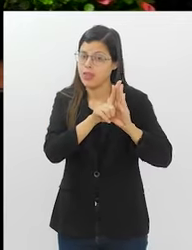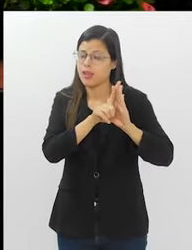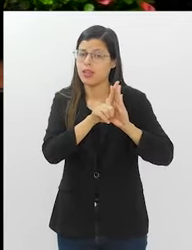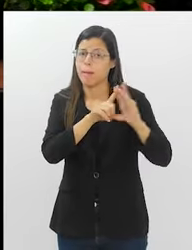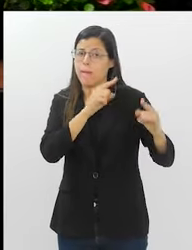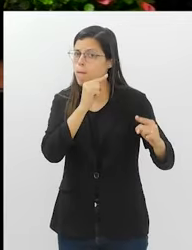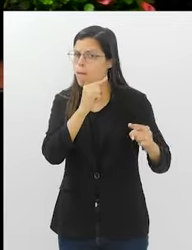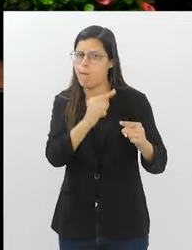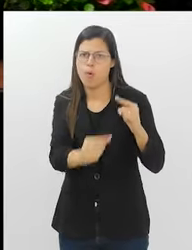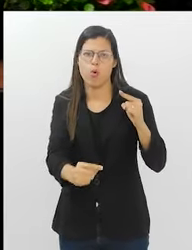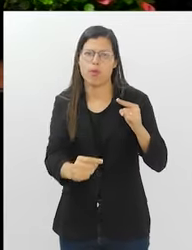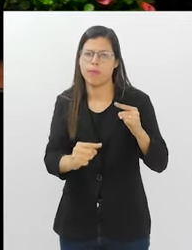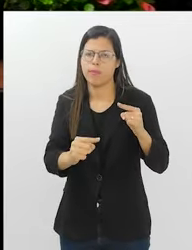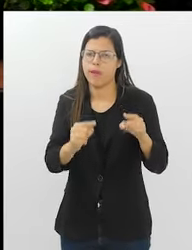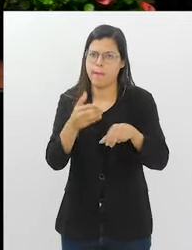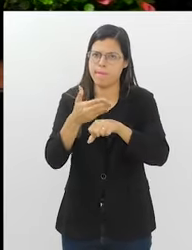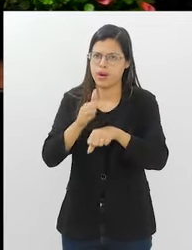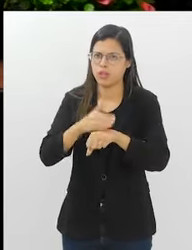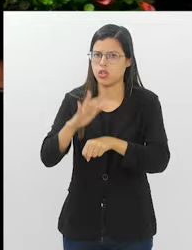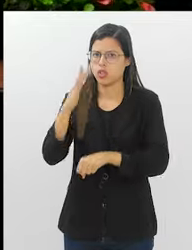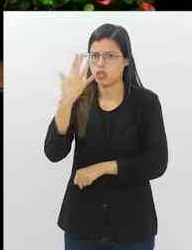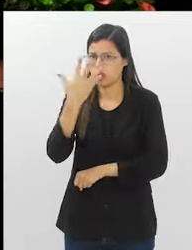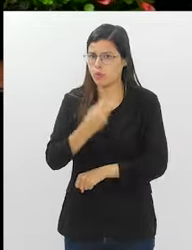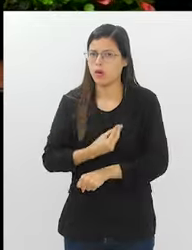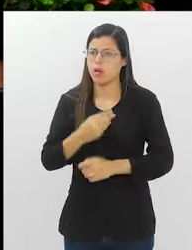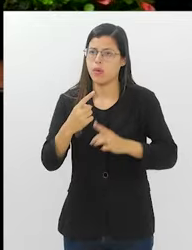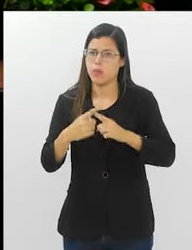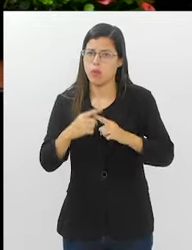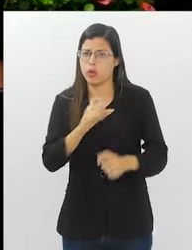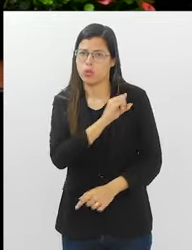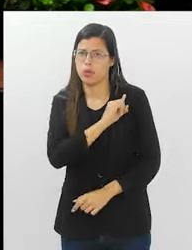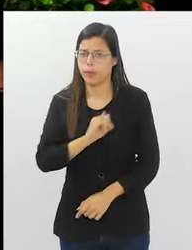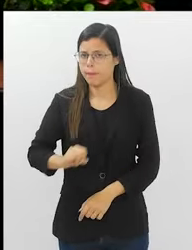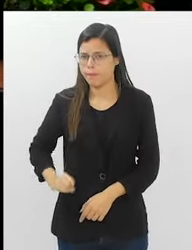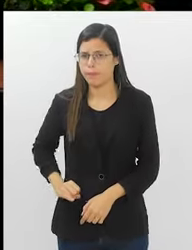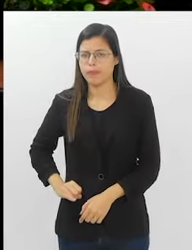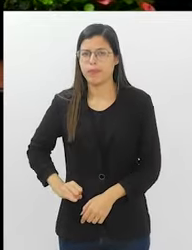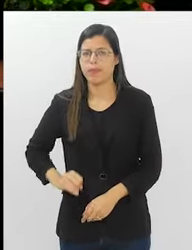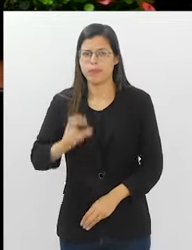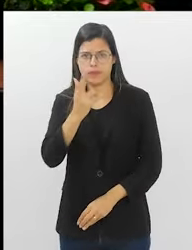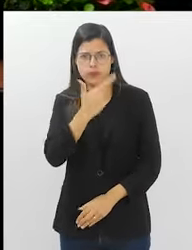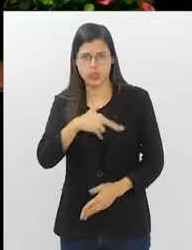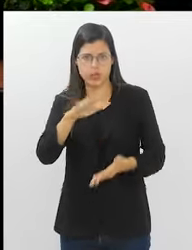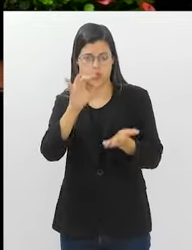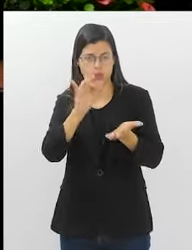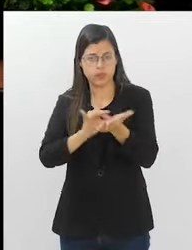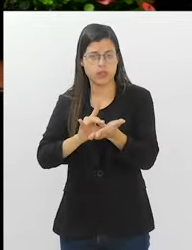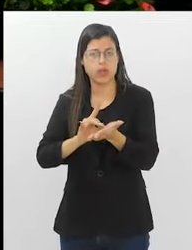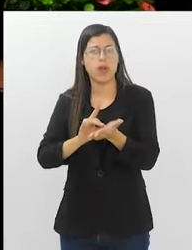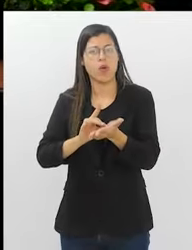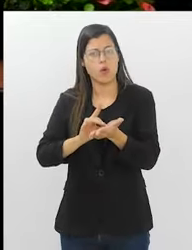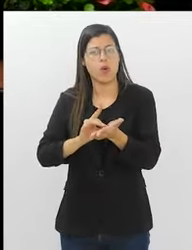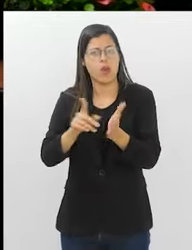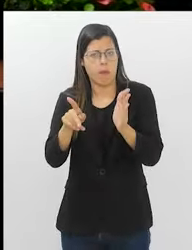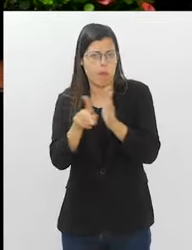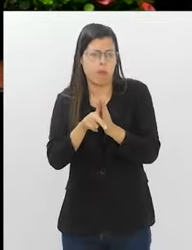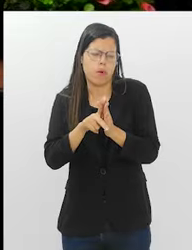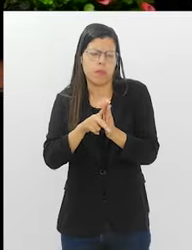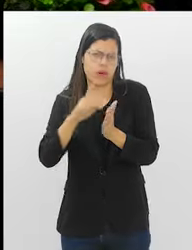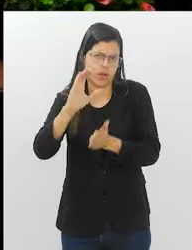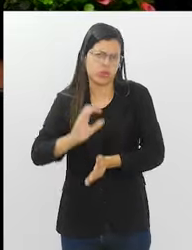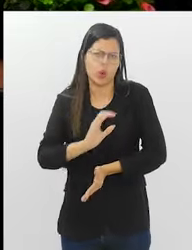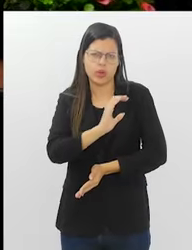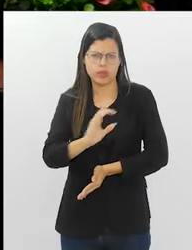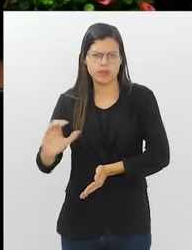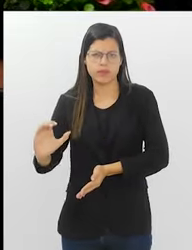proibiam a prática espírita, porque a religião dominante no Império, a religião oficial, era a Igreja Católica.